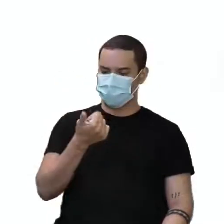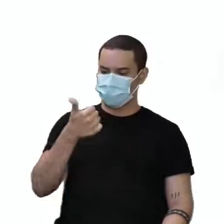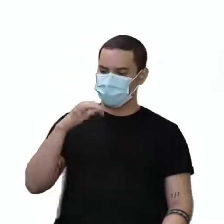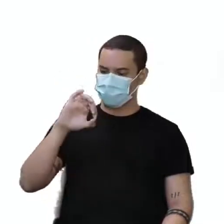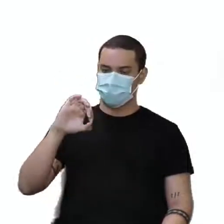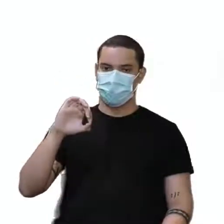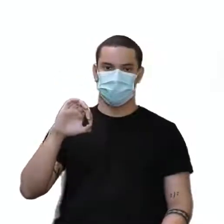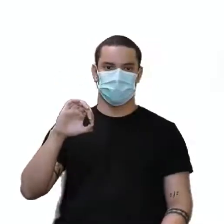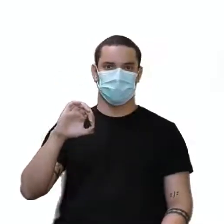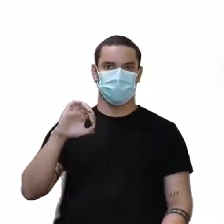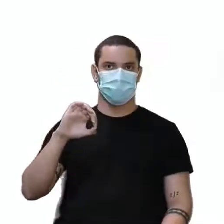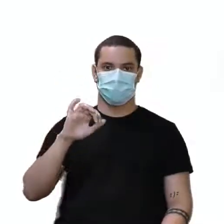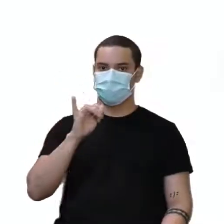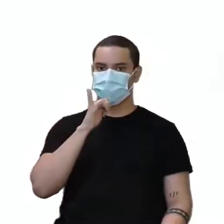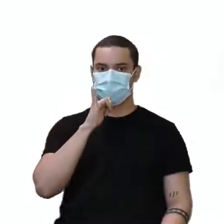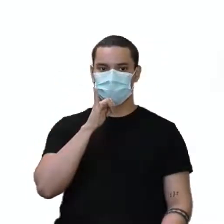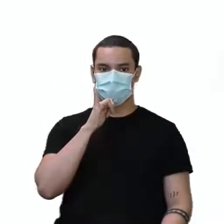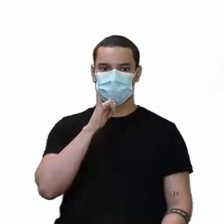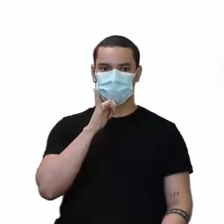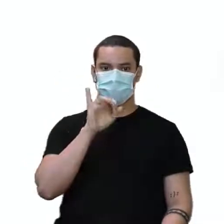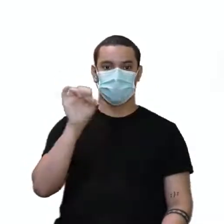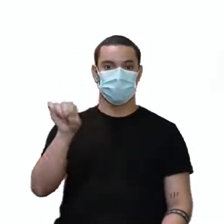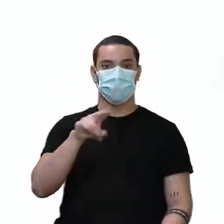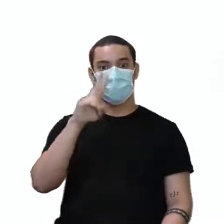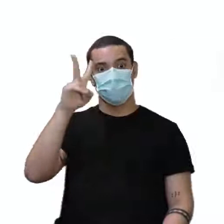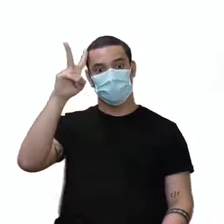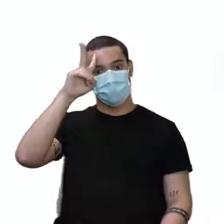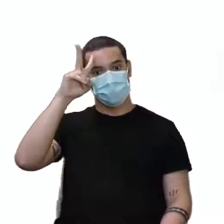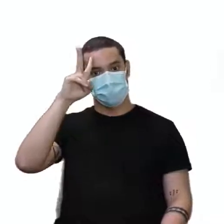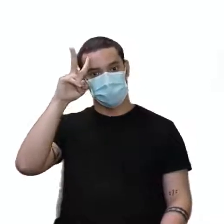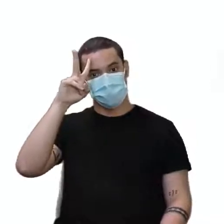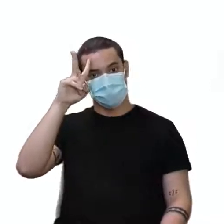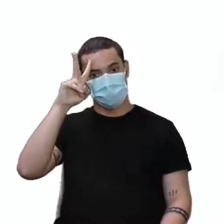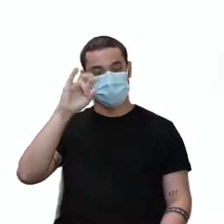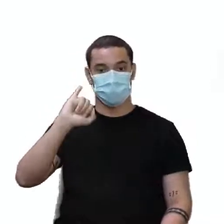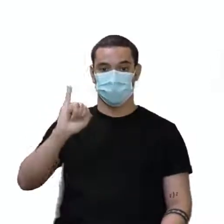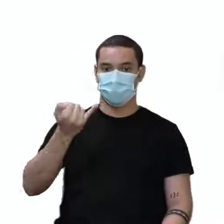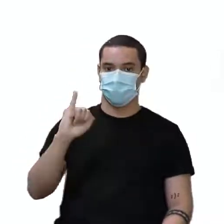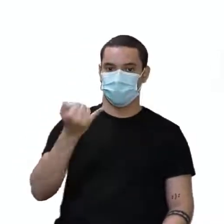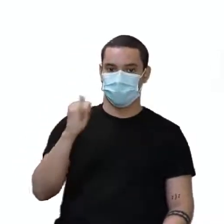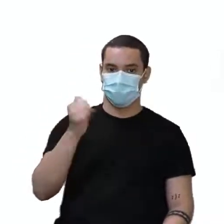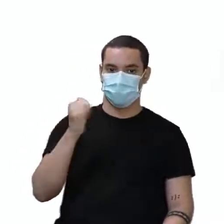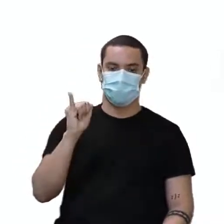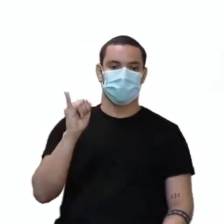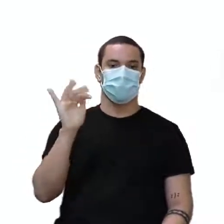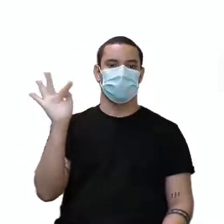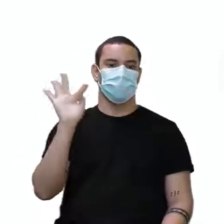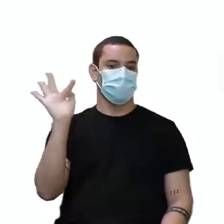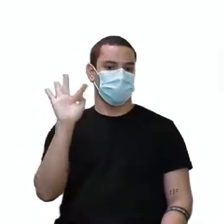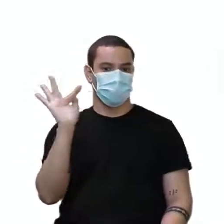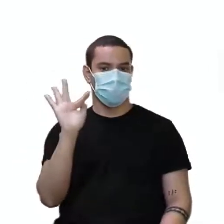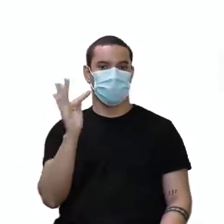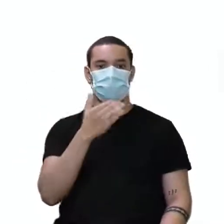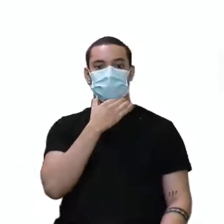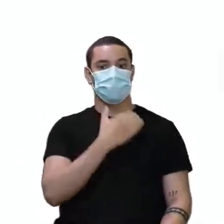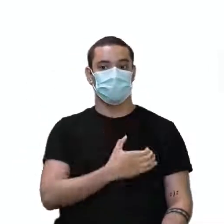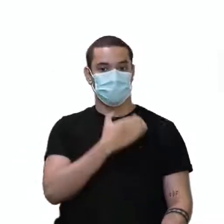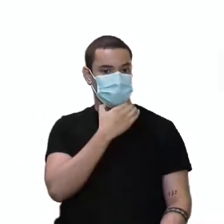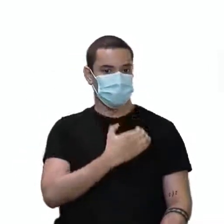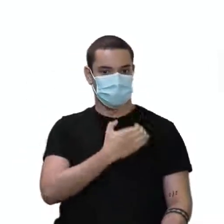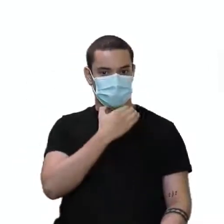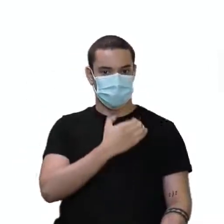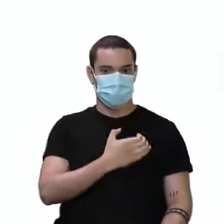2010, 2010, Monday, January, February, Christmas, last